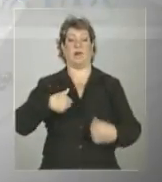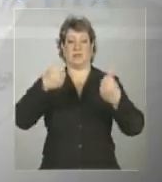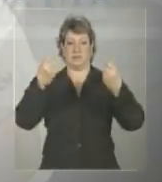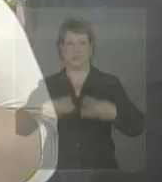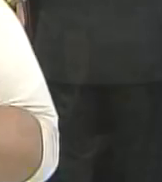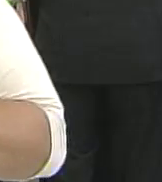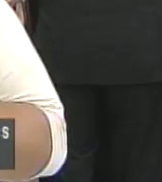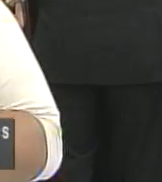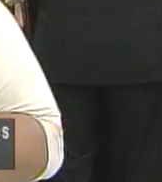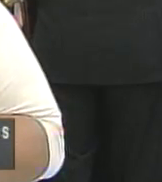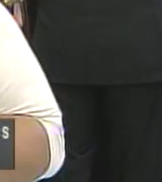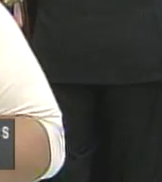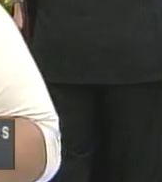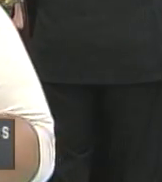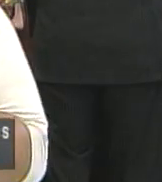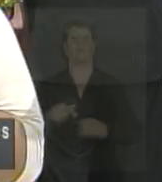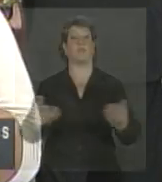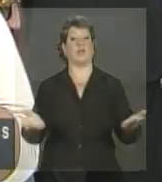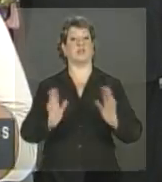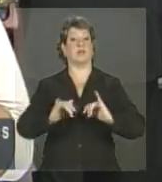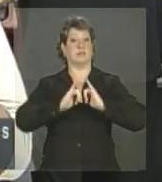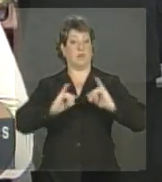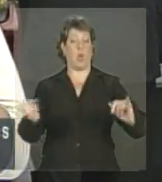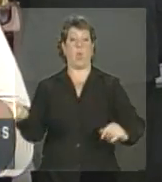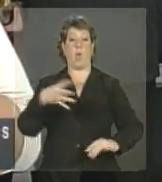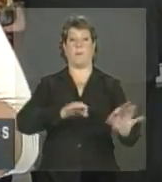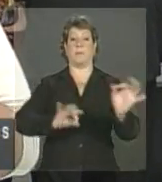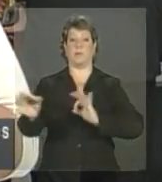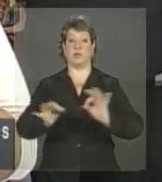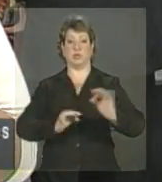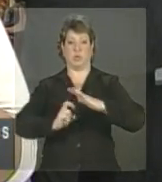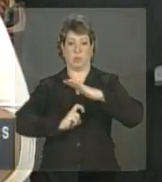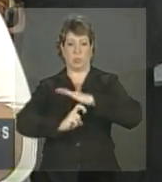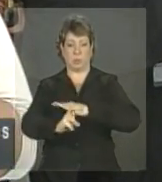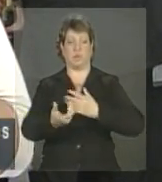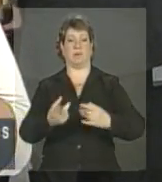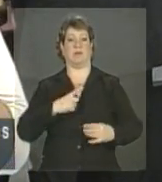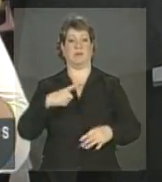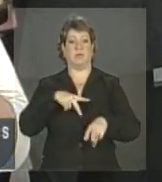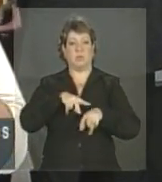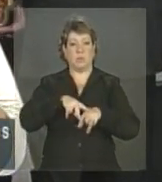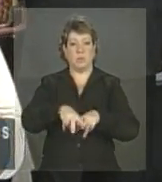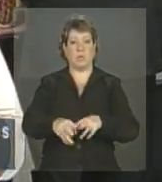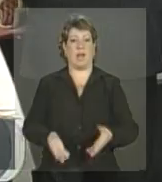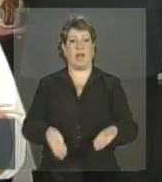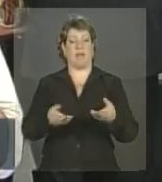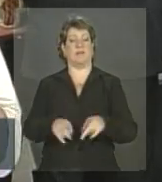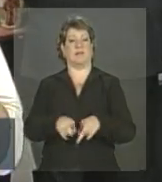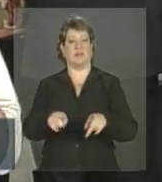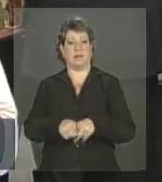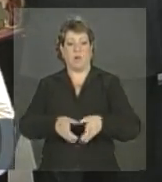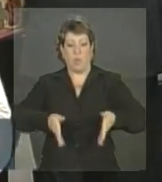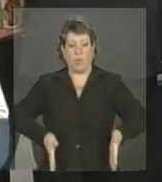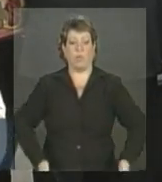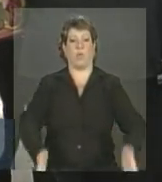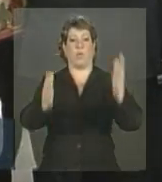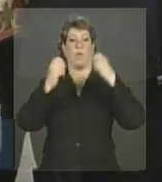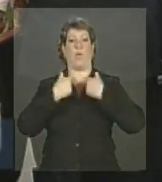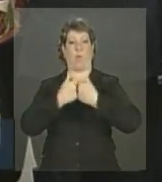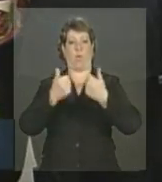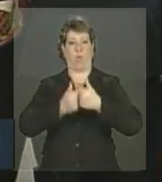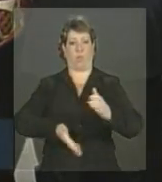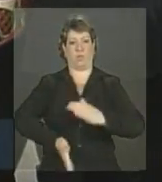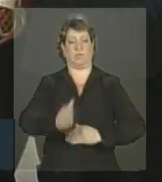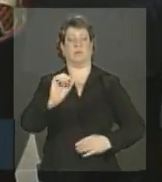Carol? Adriana, foram anunciados novos projetos de metrô, veículo leve sobre trilhos e corredores de ônibus. Sobre esse investimento do governo